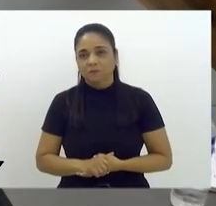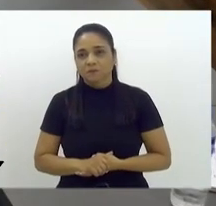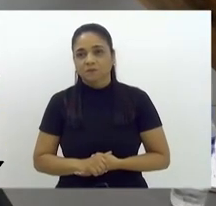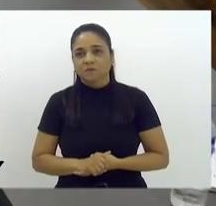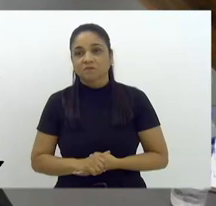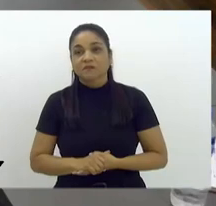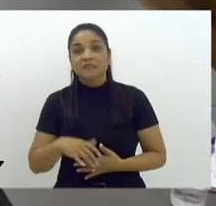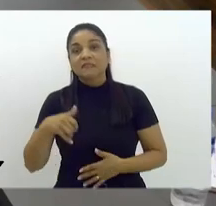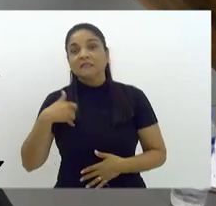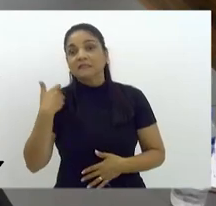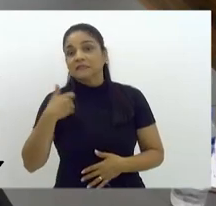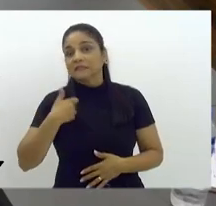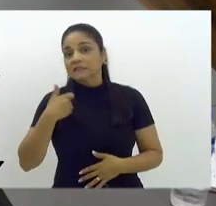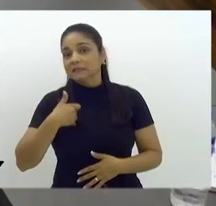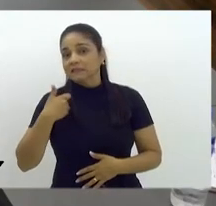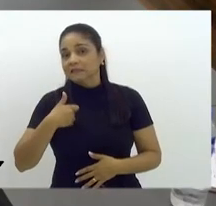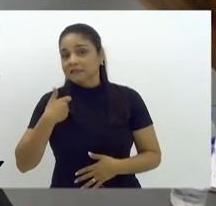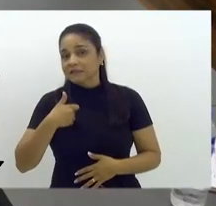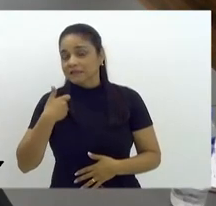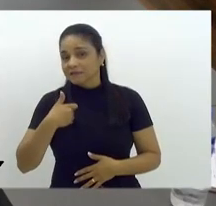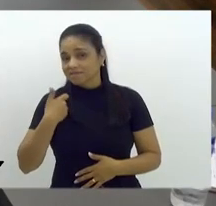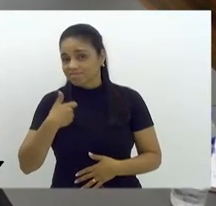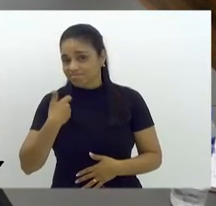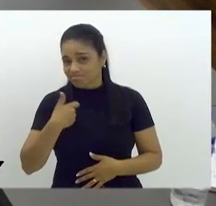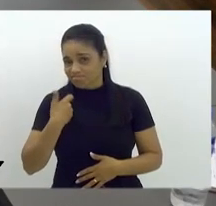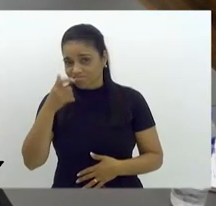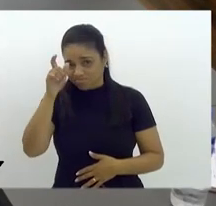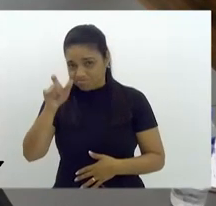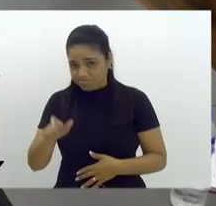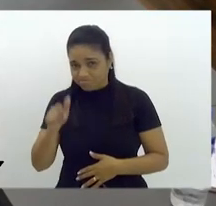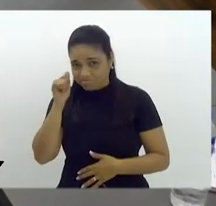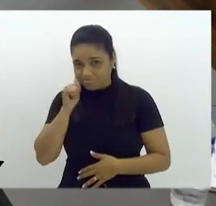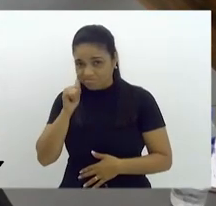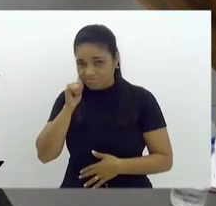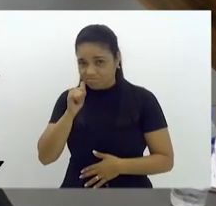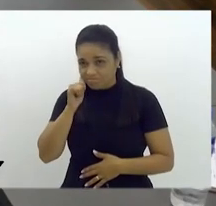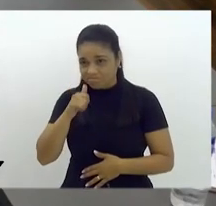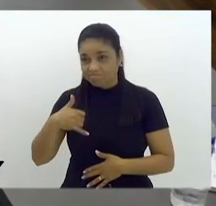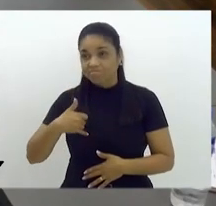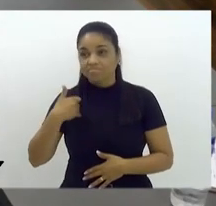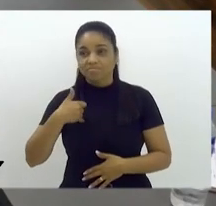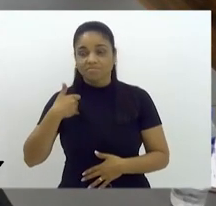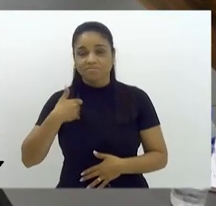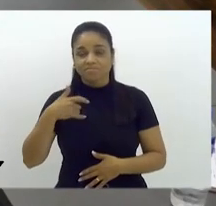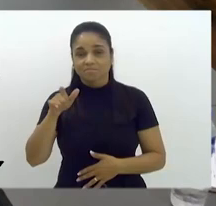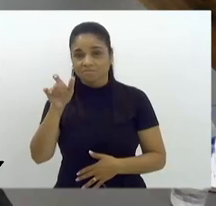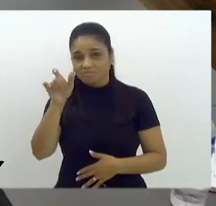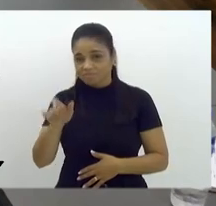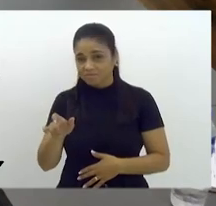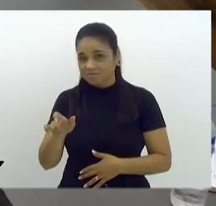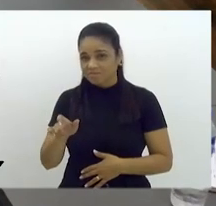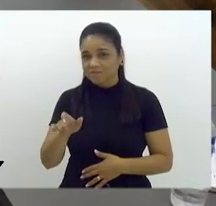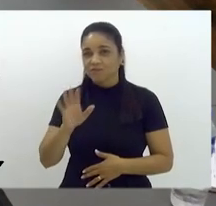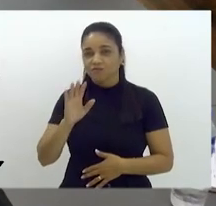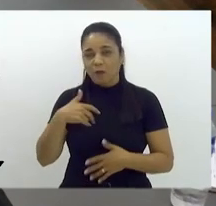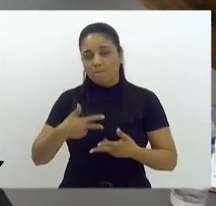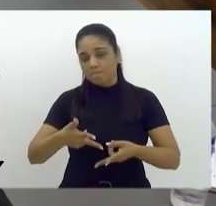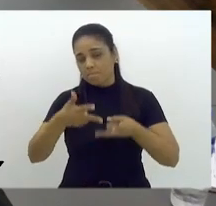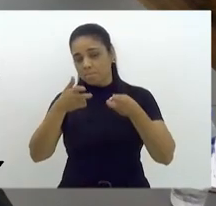faixa etária é o próximo número faixa etária entre o que a gente já